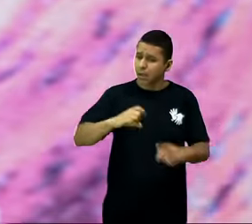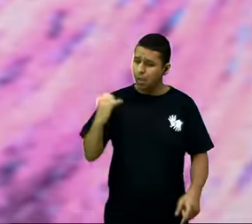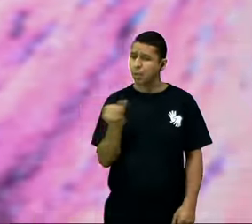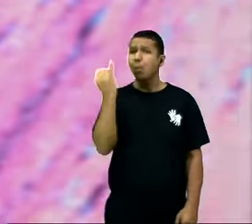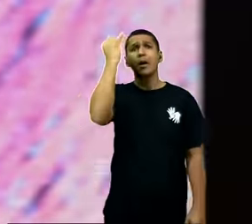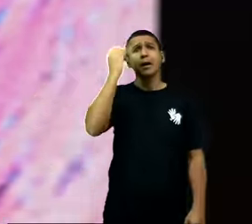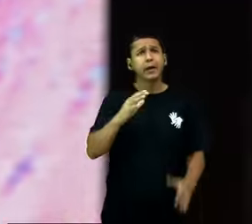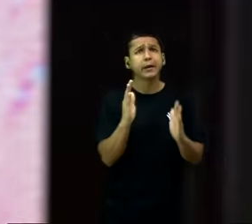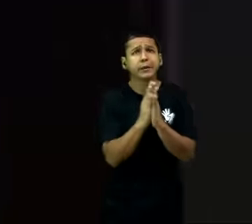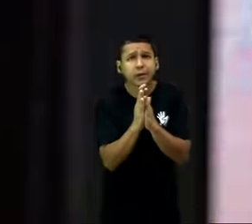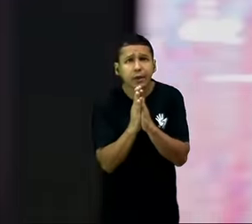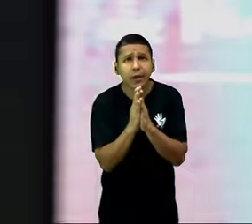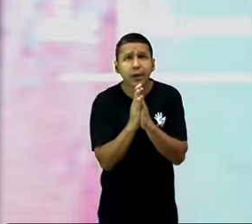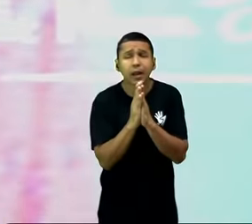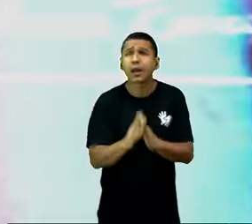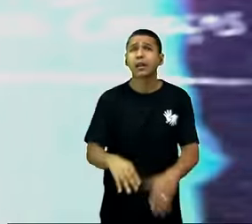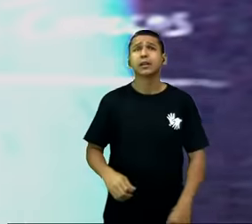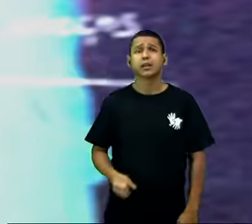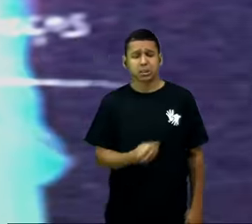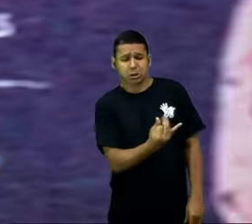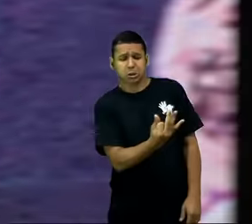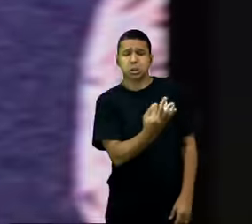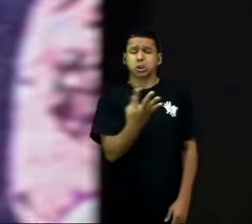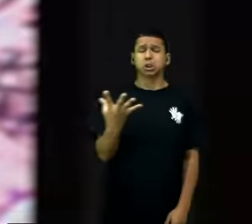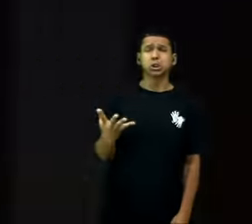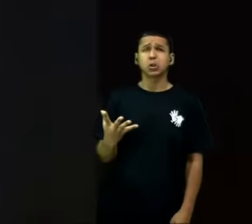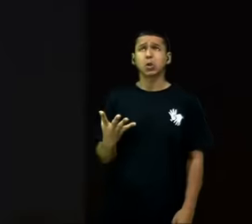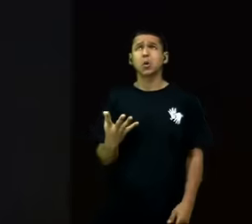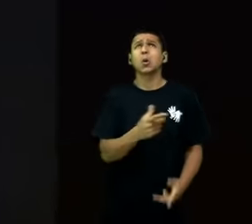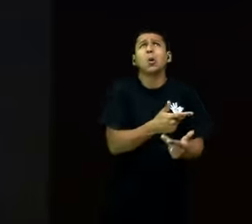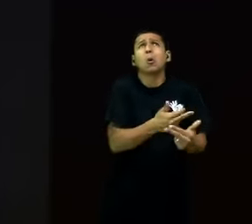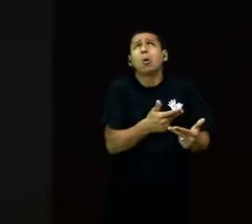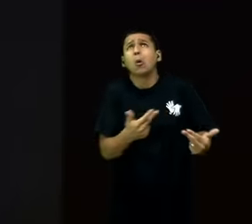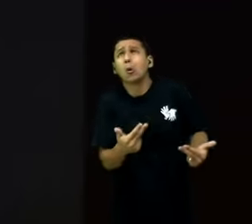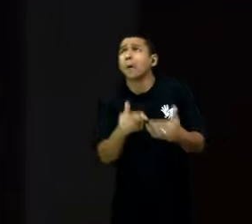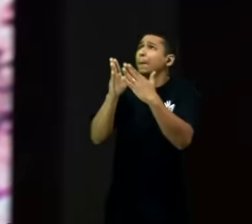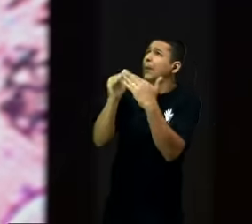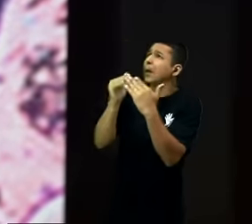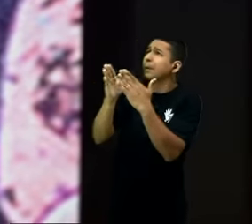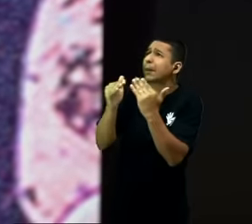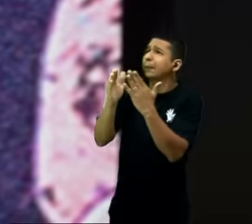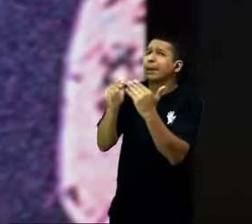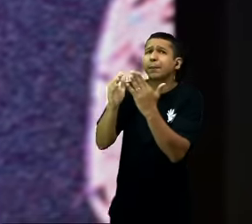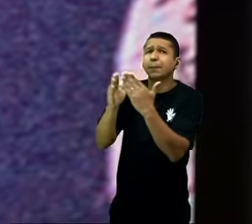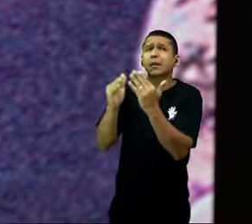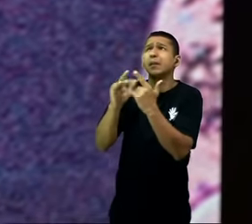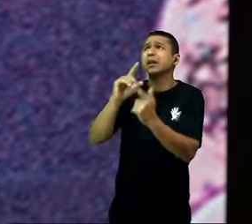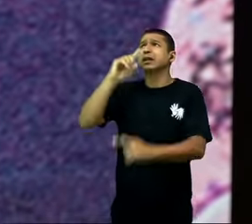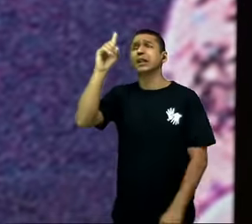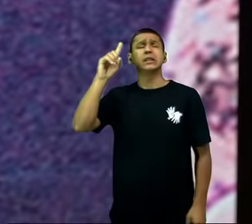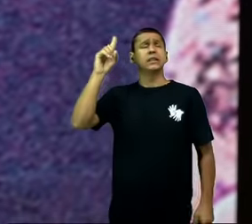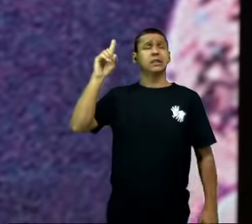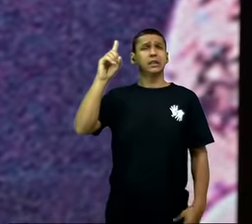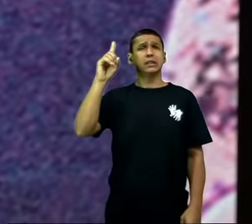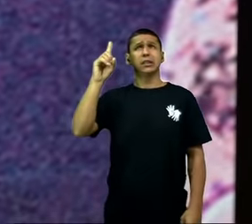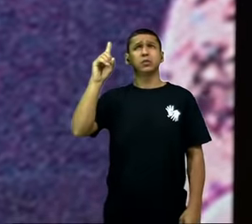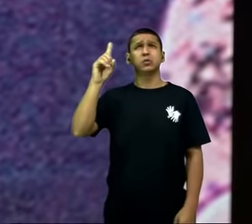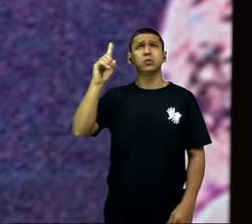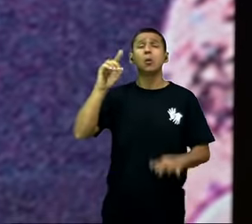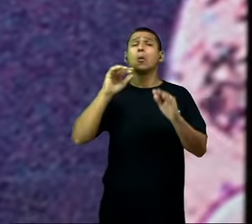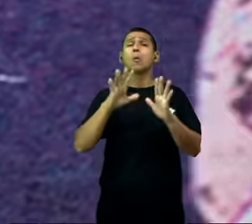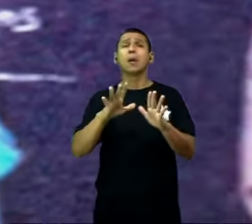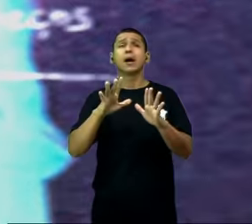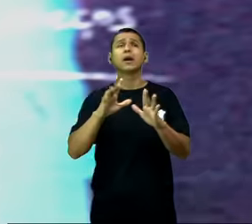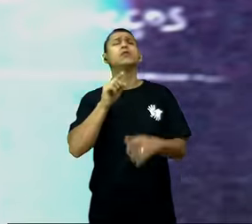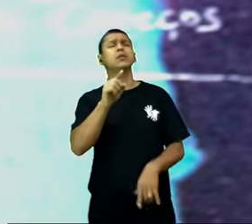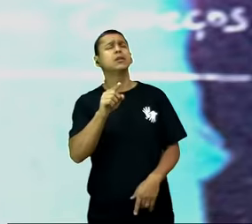E o tanto de coisa que a gente está pedindo para Deus fazer na nossa casa, na nossa vida, nos nossos filhos, na nossa família, que a gente não faz a menor ideia do que vai fazer depois. Tem